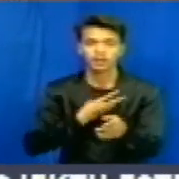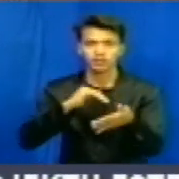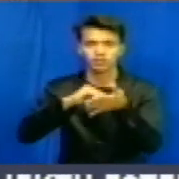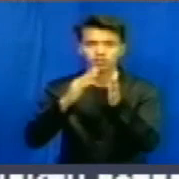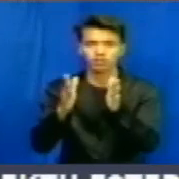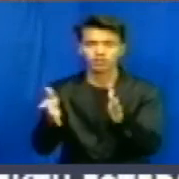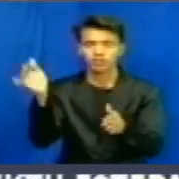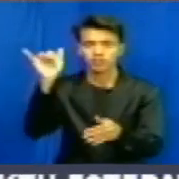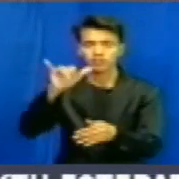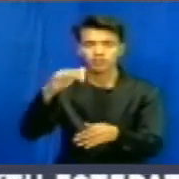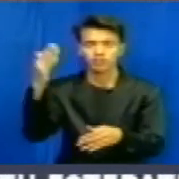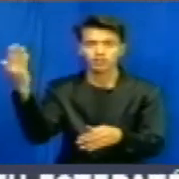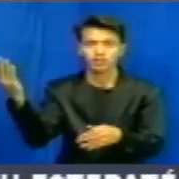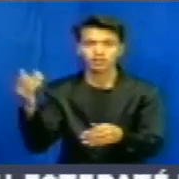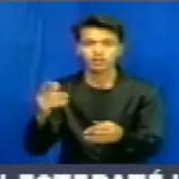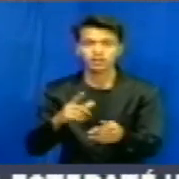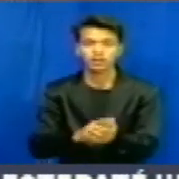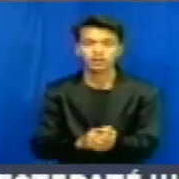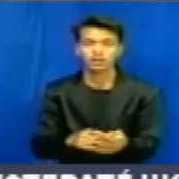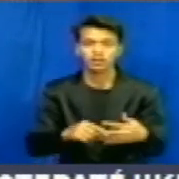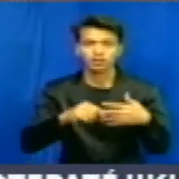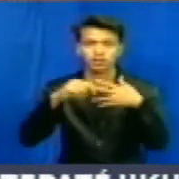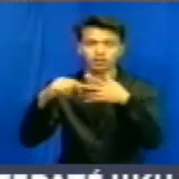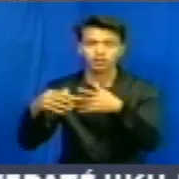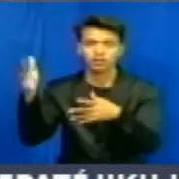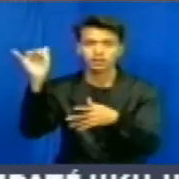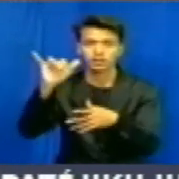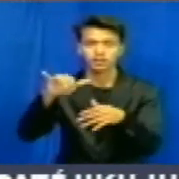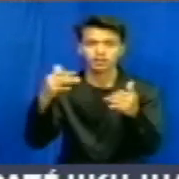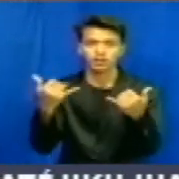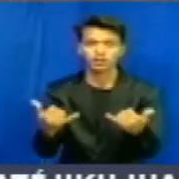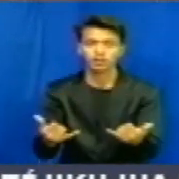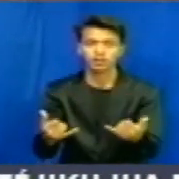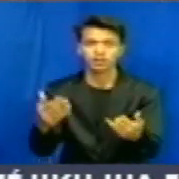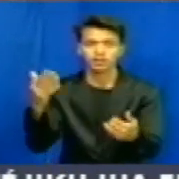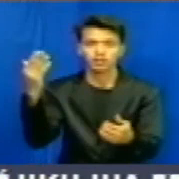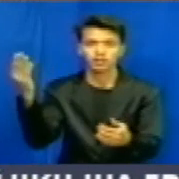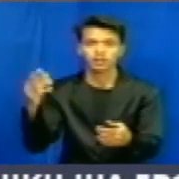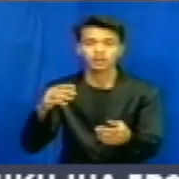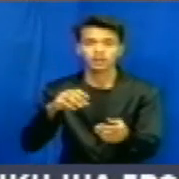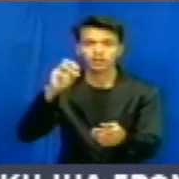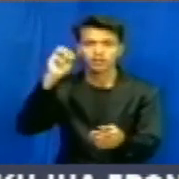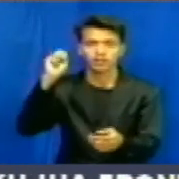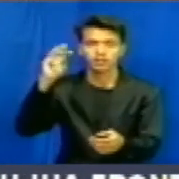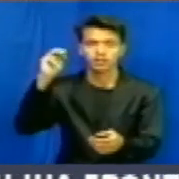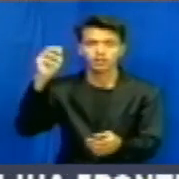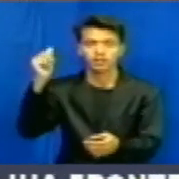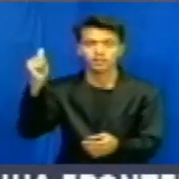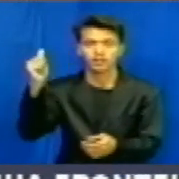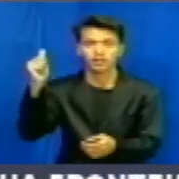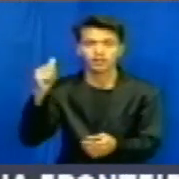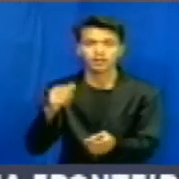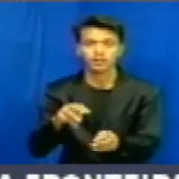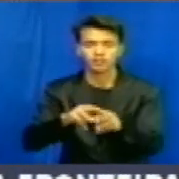sira iha lili sira na bema ke orang sedang iha la banku ensino sekundaria nian